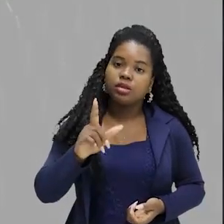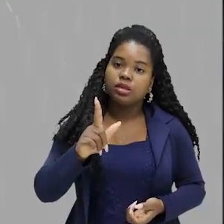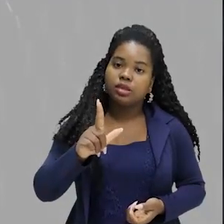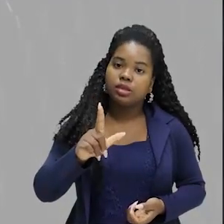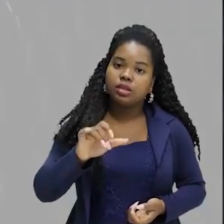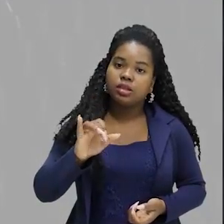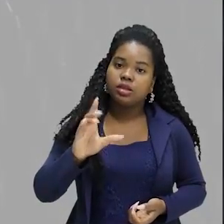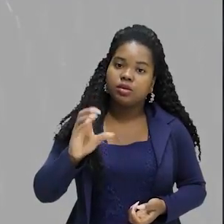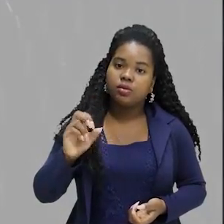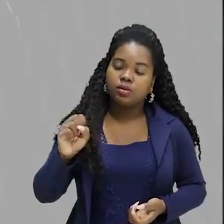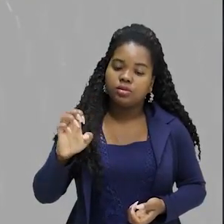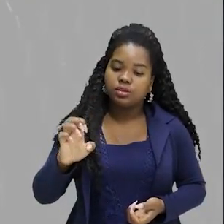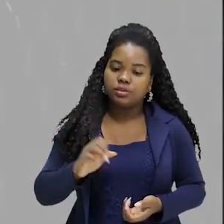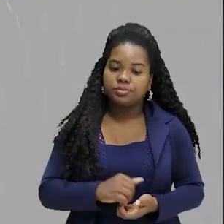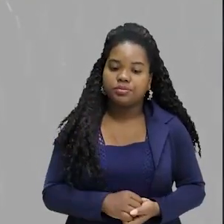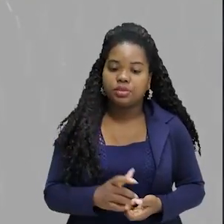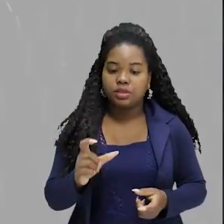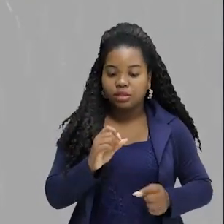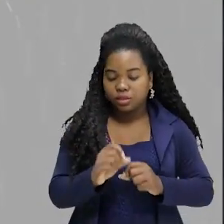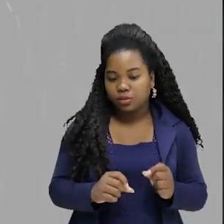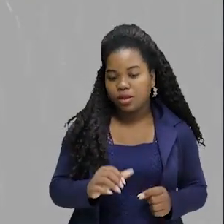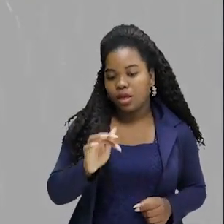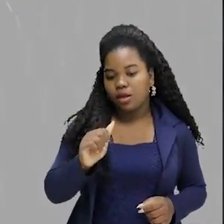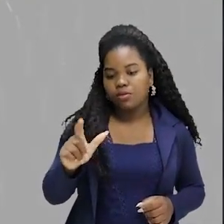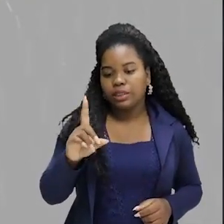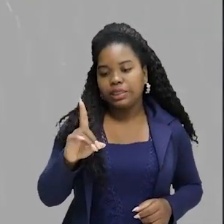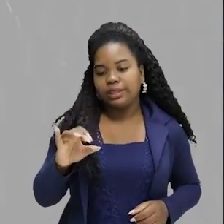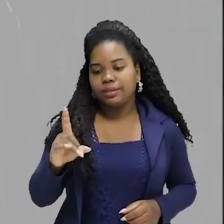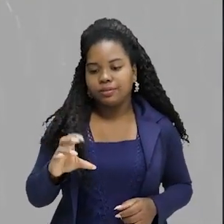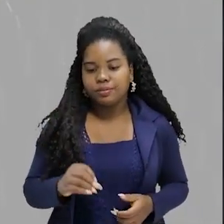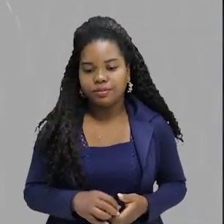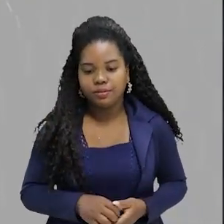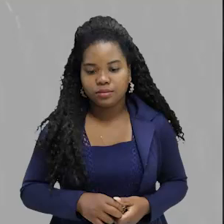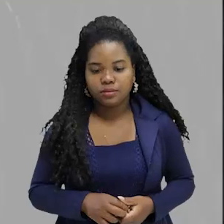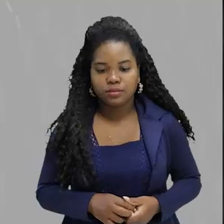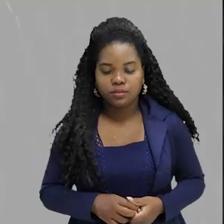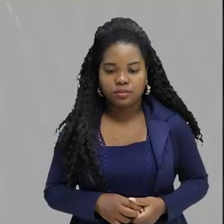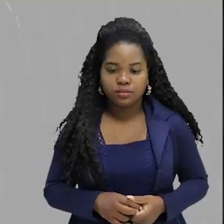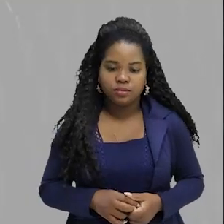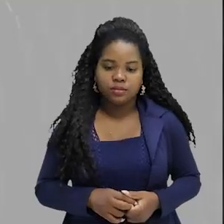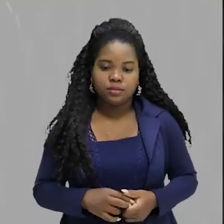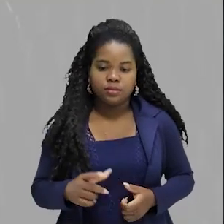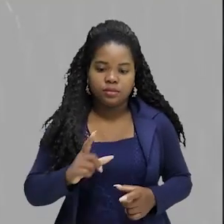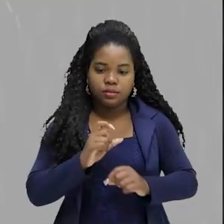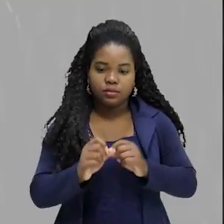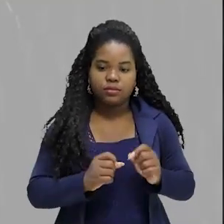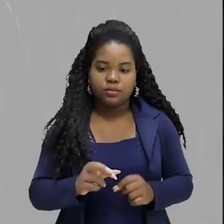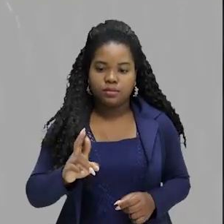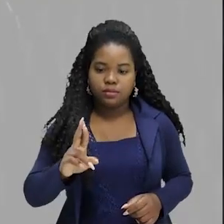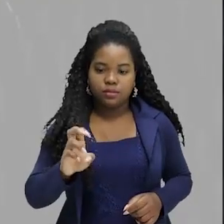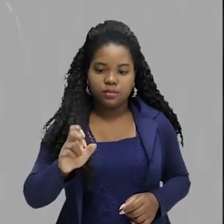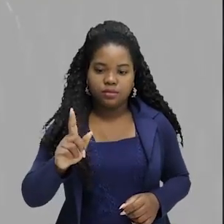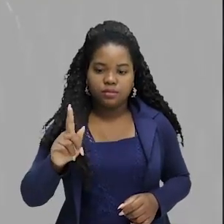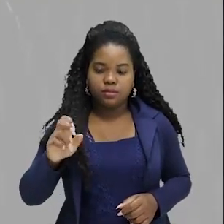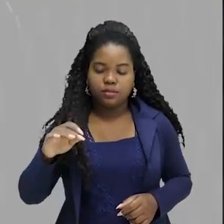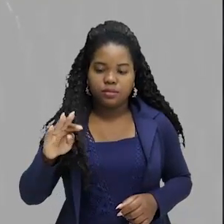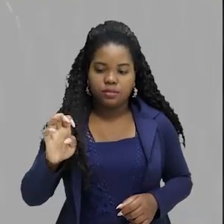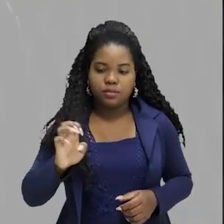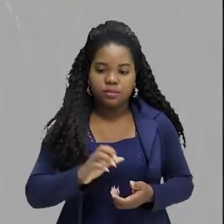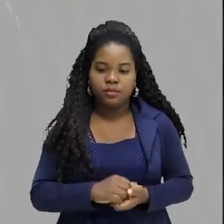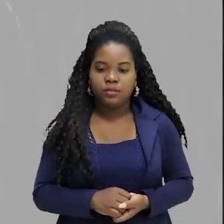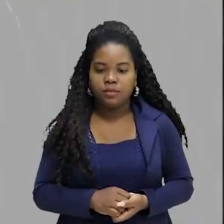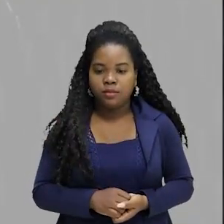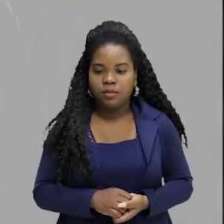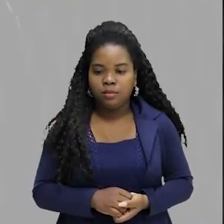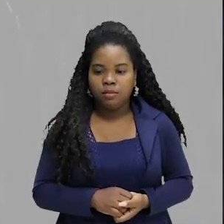parte que tem a função aldeído, certo? Aqui nós temos o reagente, ou o reativo de